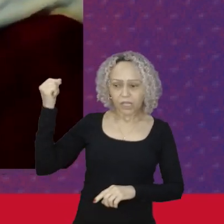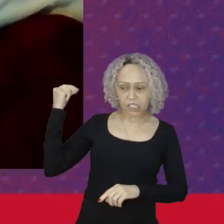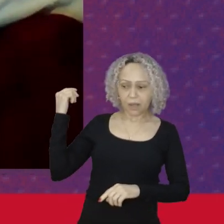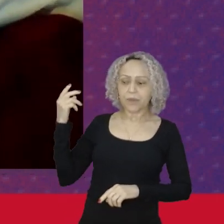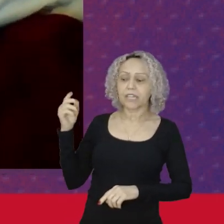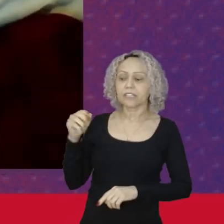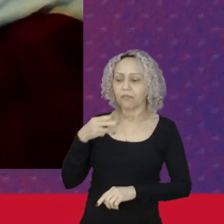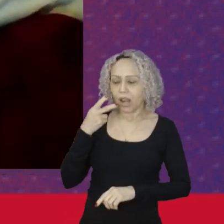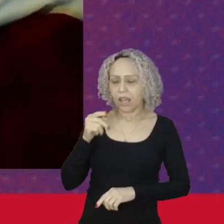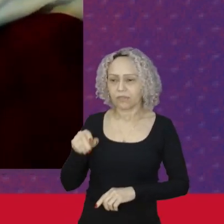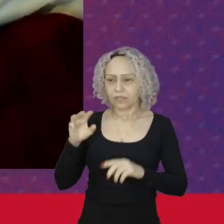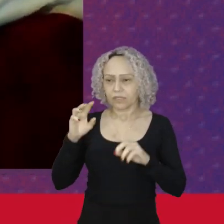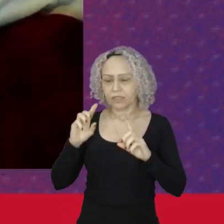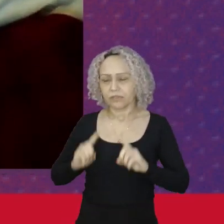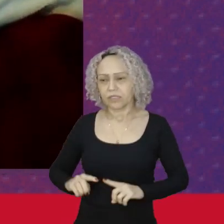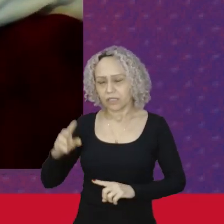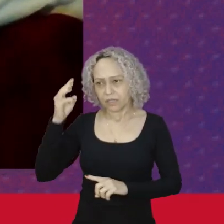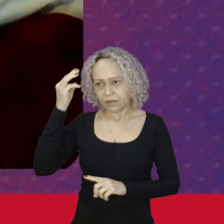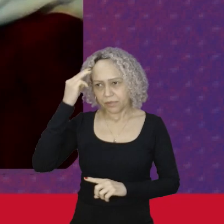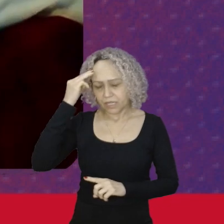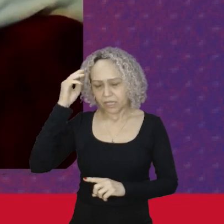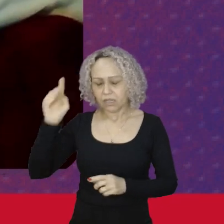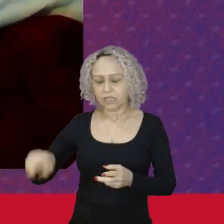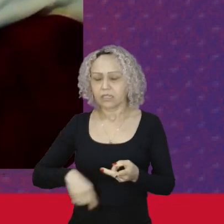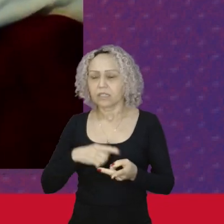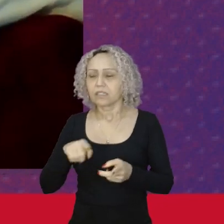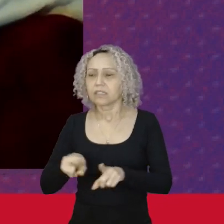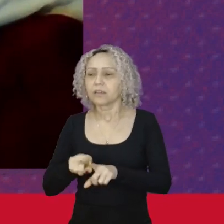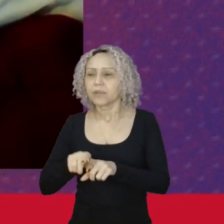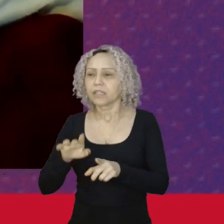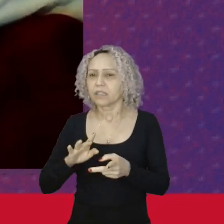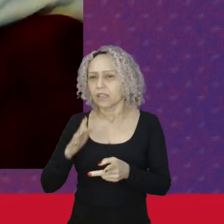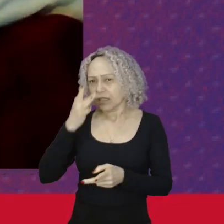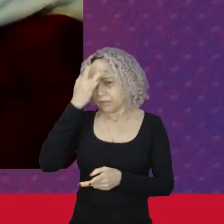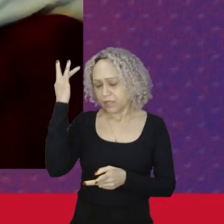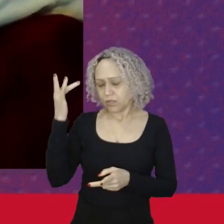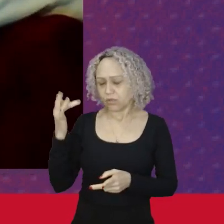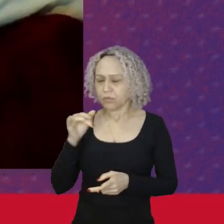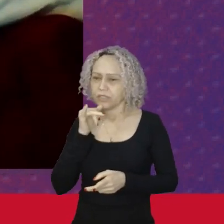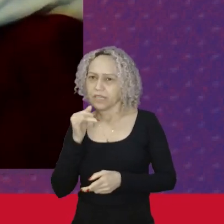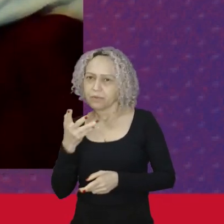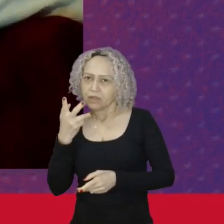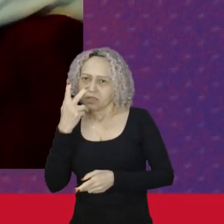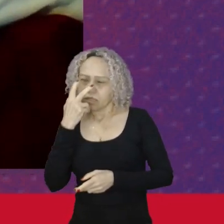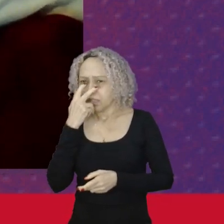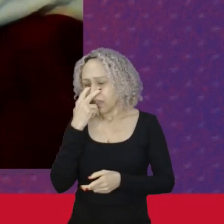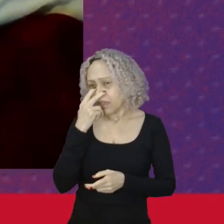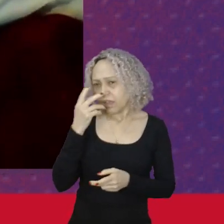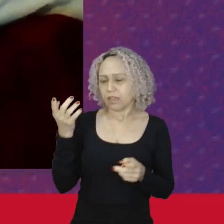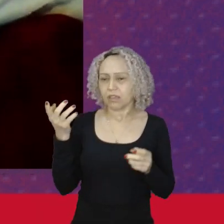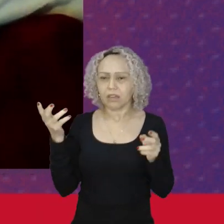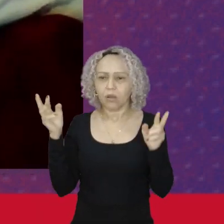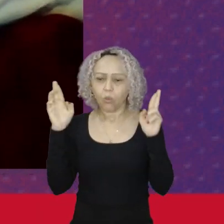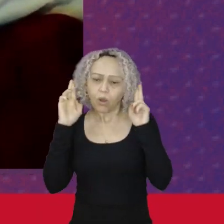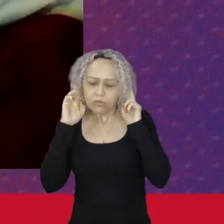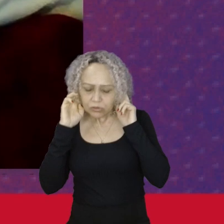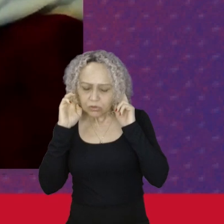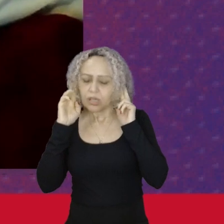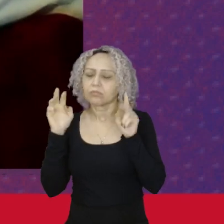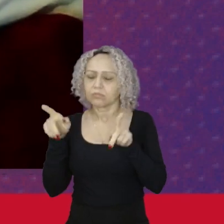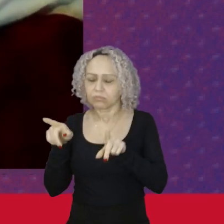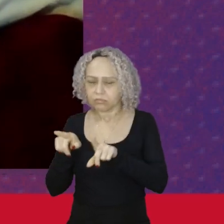e também as pessoas que tenham perdas sensoriais, ou visão ou audição,